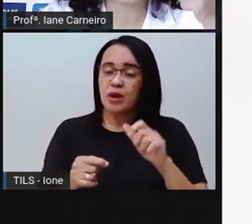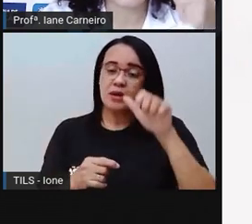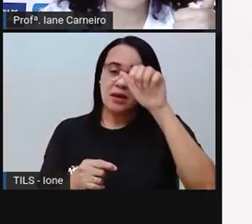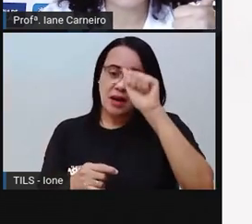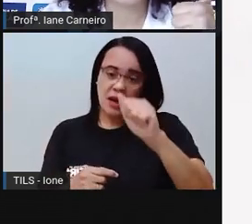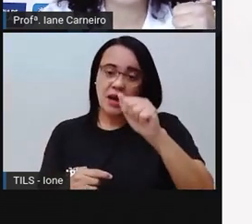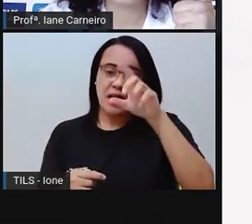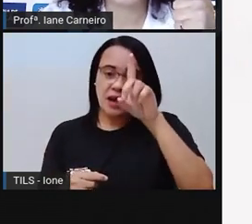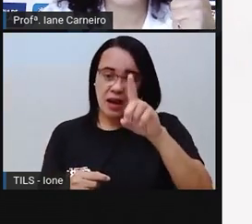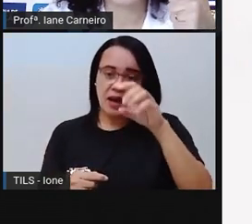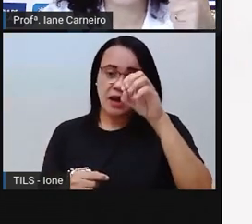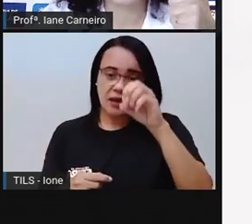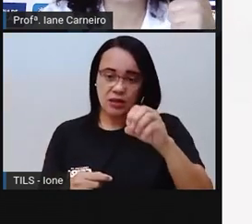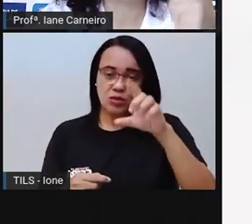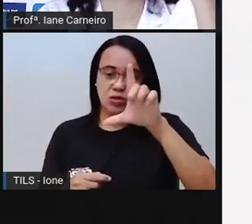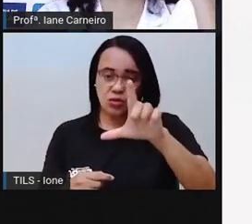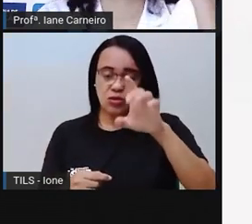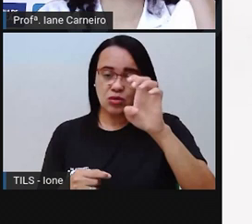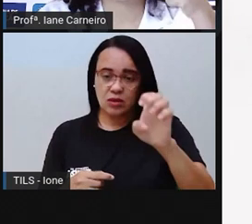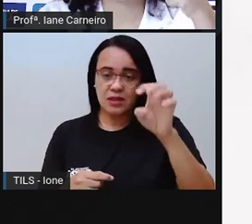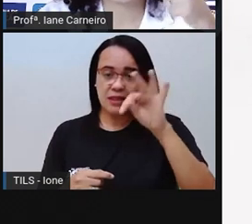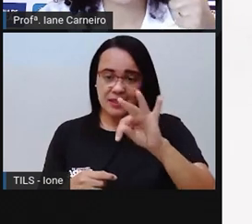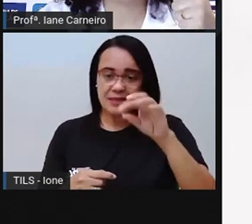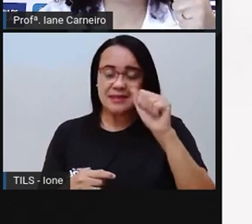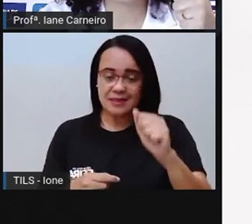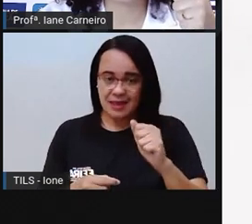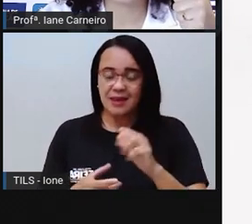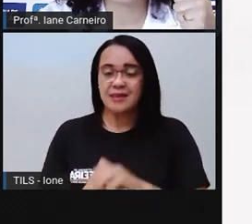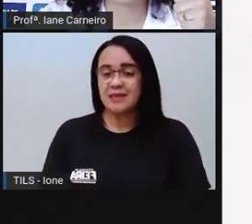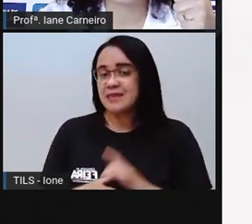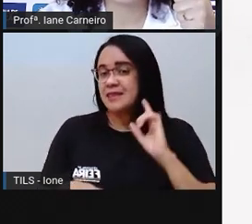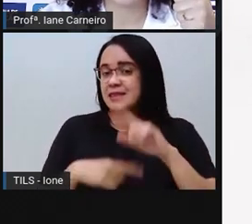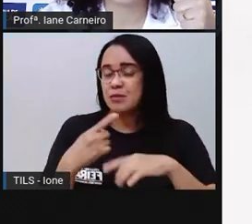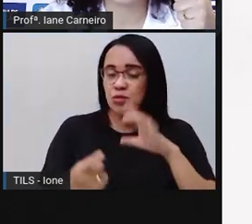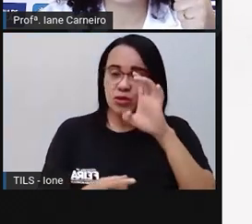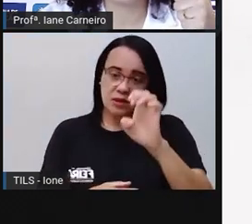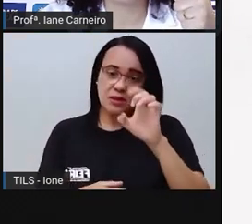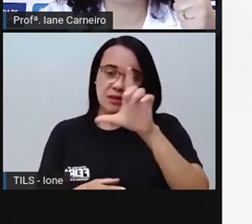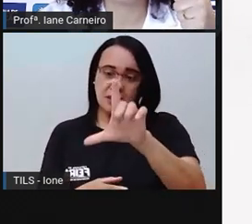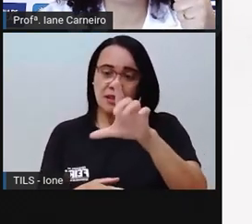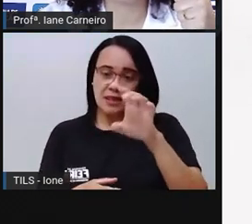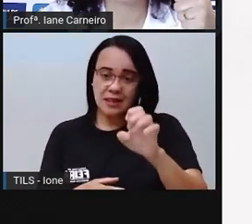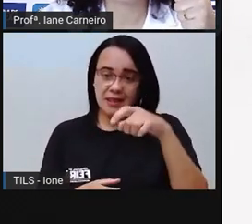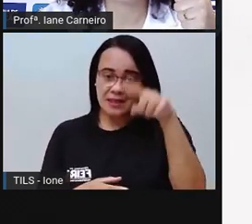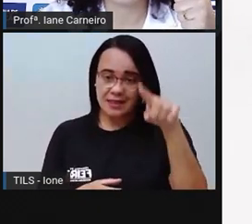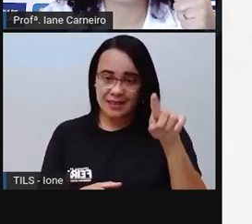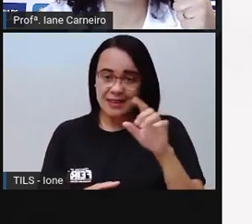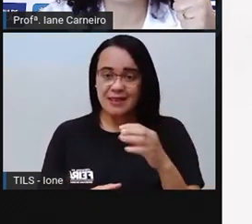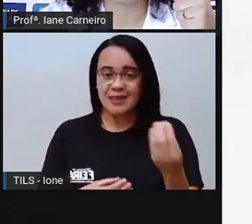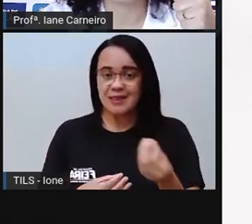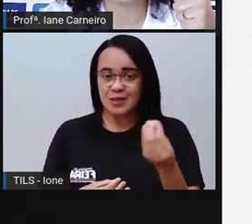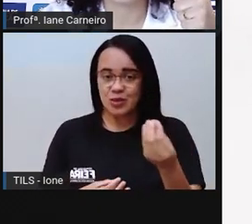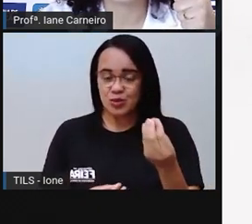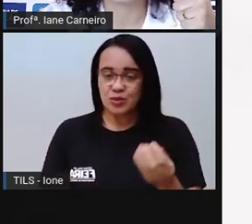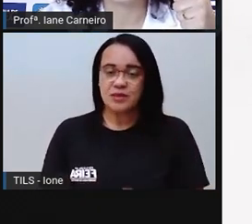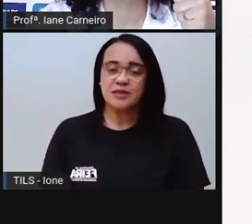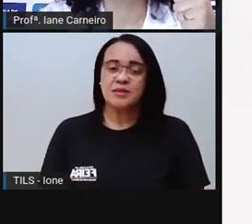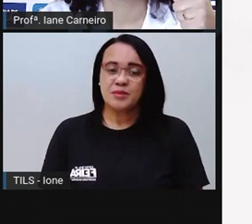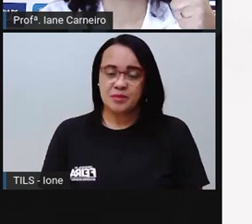adoleta. Depois vem o quê? O lê. Onde é que está escrito lê? Está aqui? Aqui,